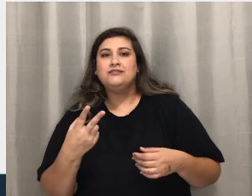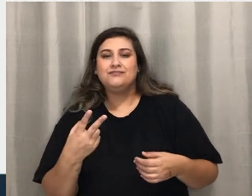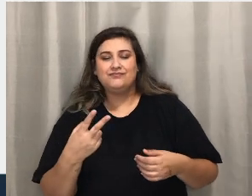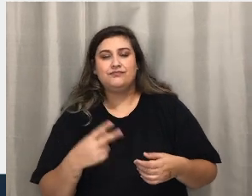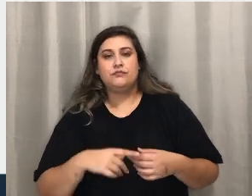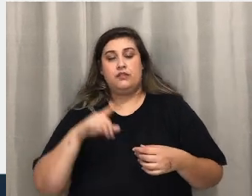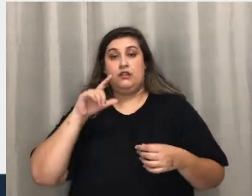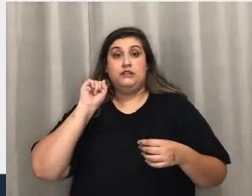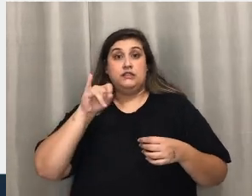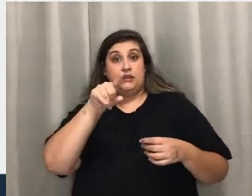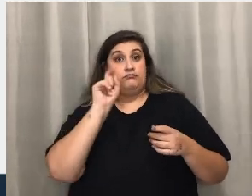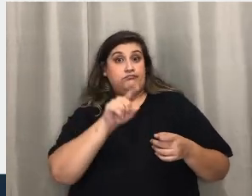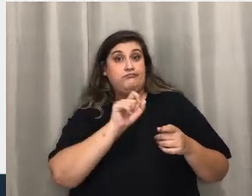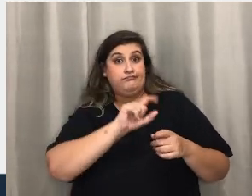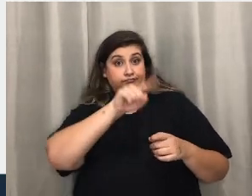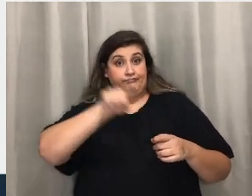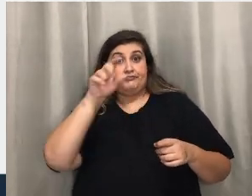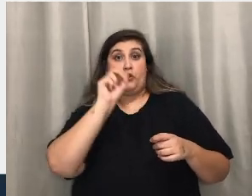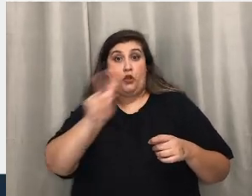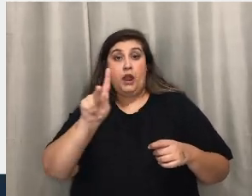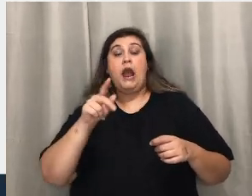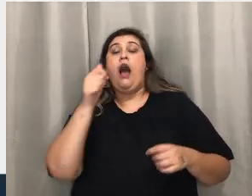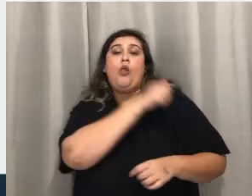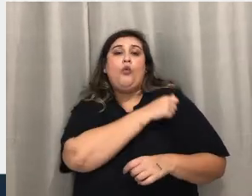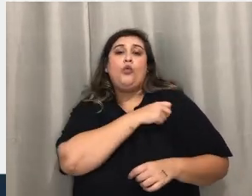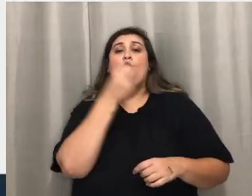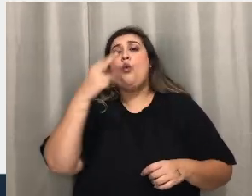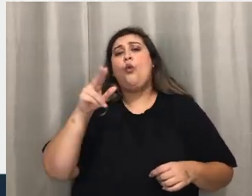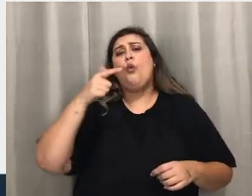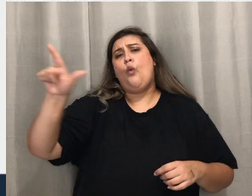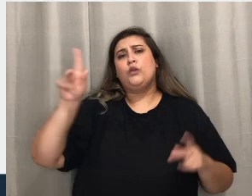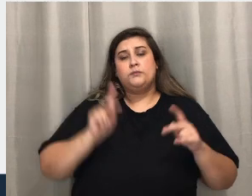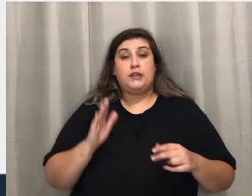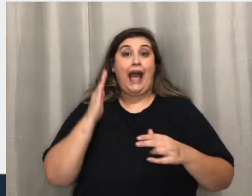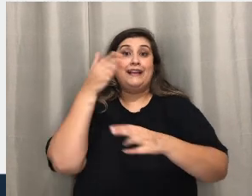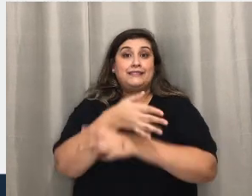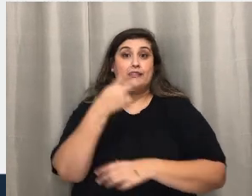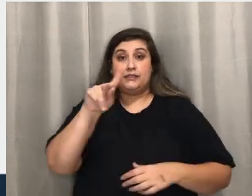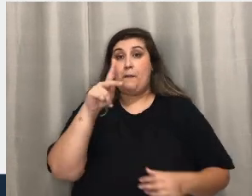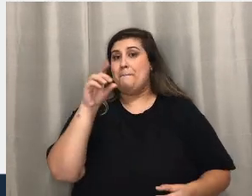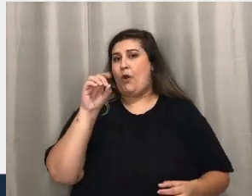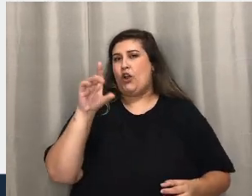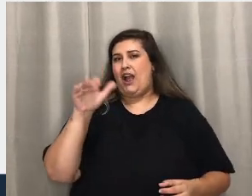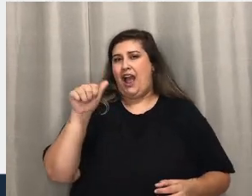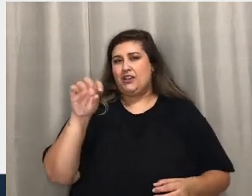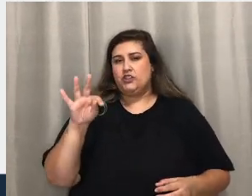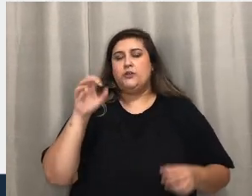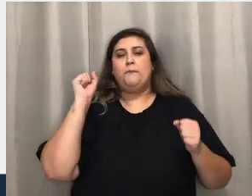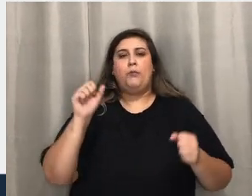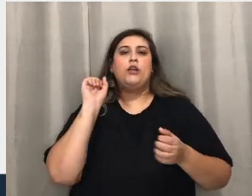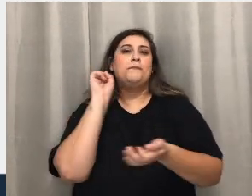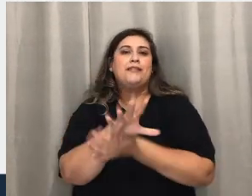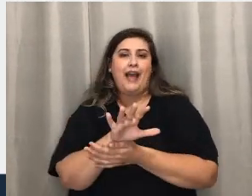que, após habilitado, os alunos, outras pessoas que acessarem o seu podcast podem